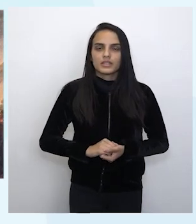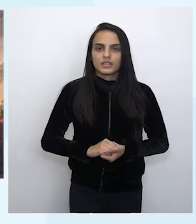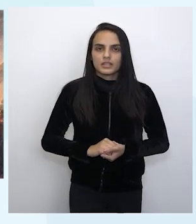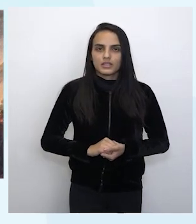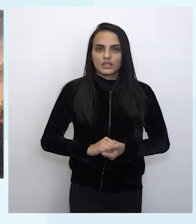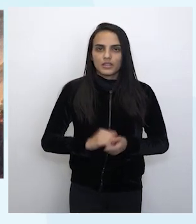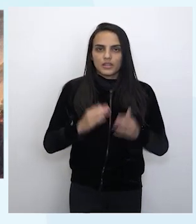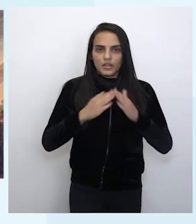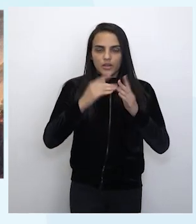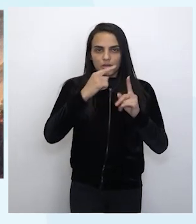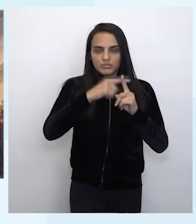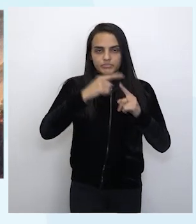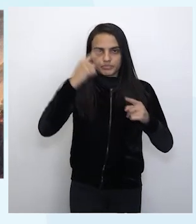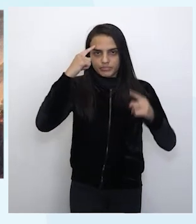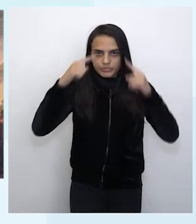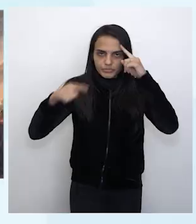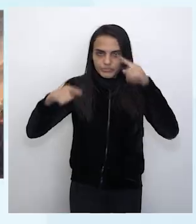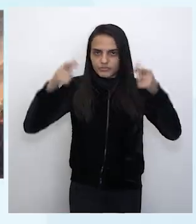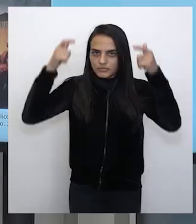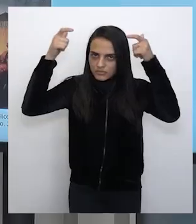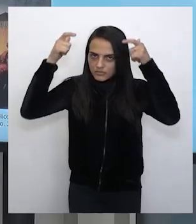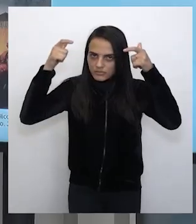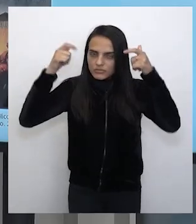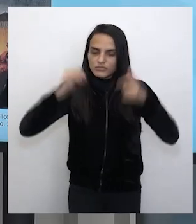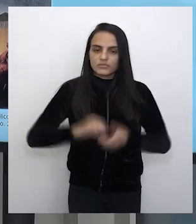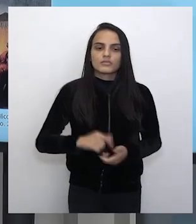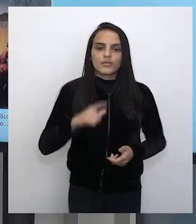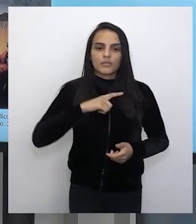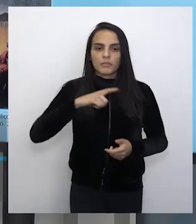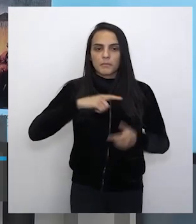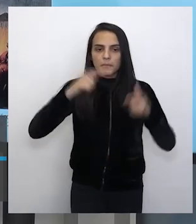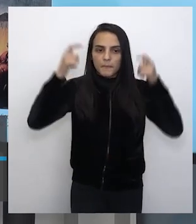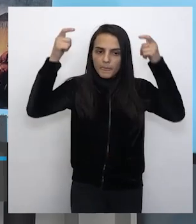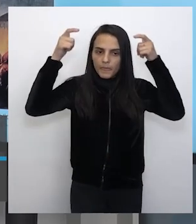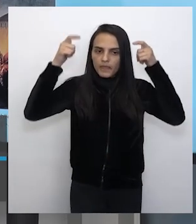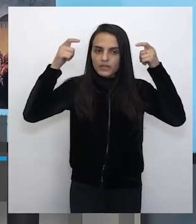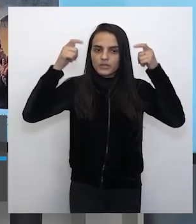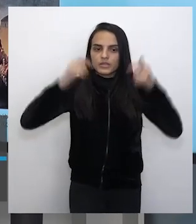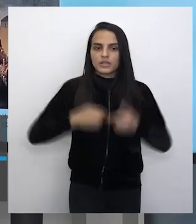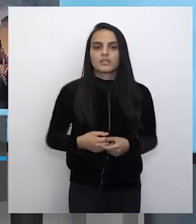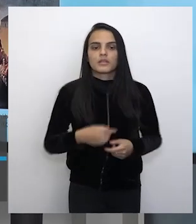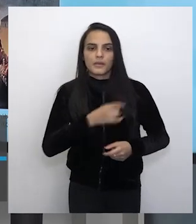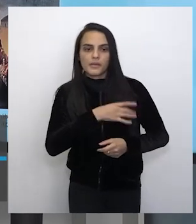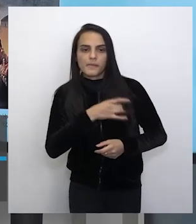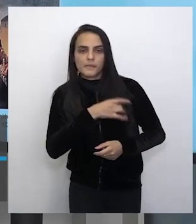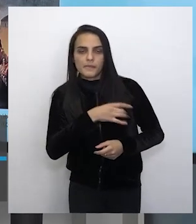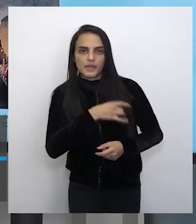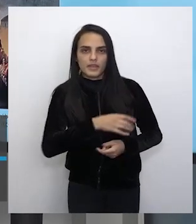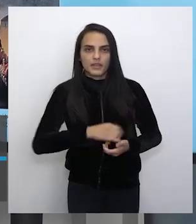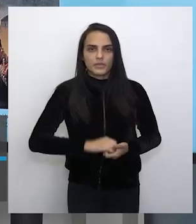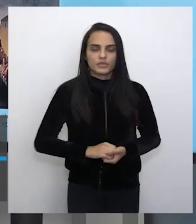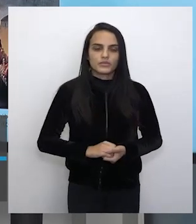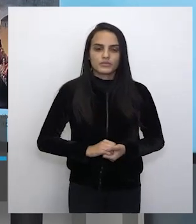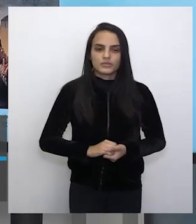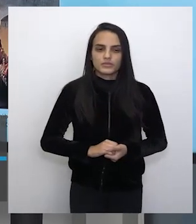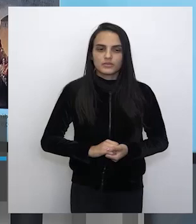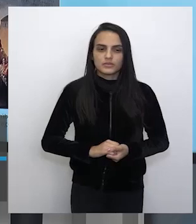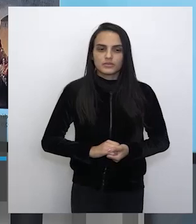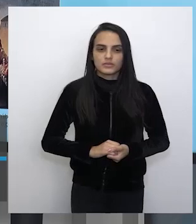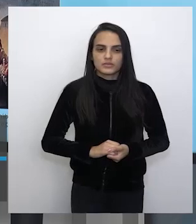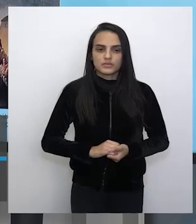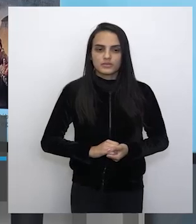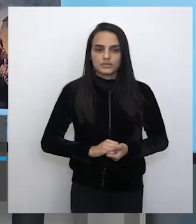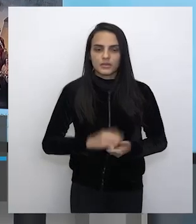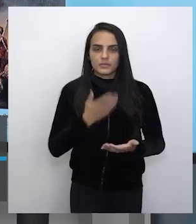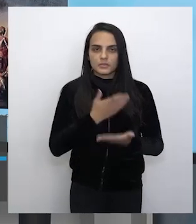O clero mandava, inclusive, dos reis. Tinha muito rei que tinha medo, né, dos bispos e de ser acusado de heresia e, de repente, perder a coroa porque o bispo